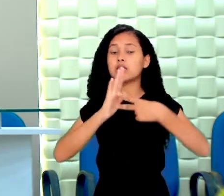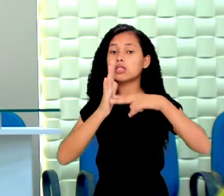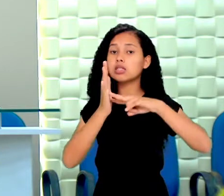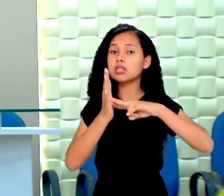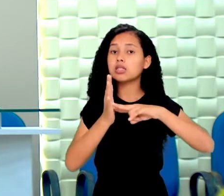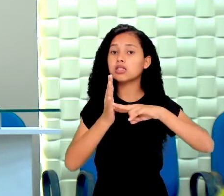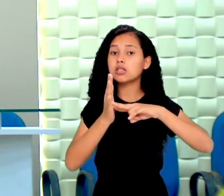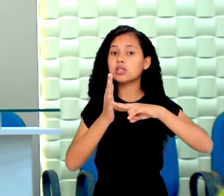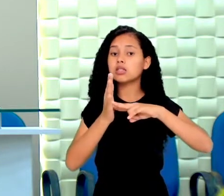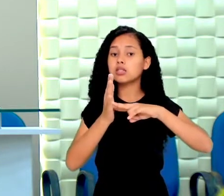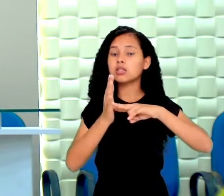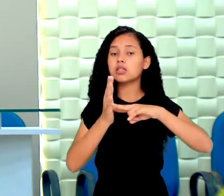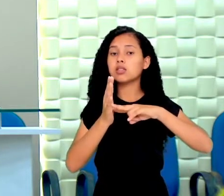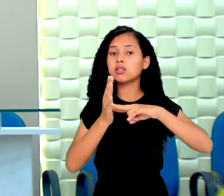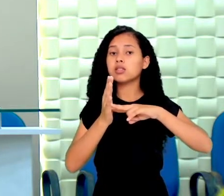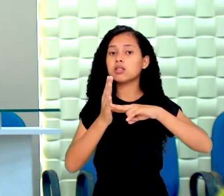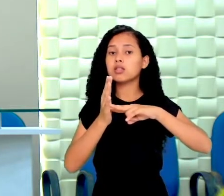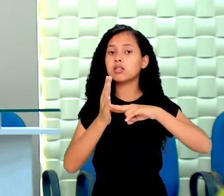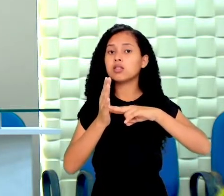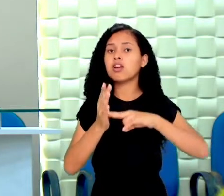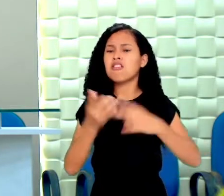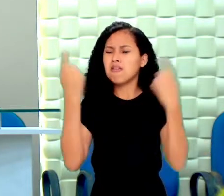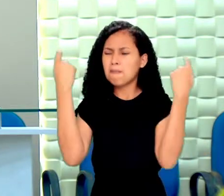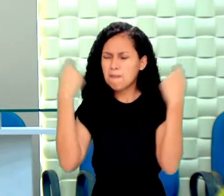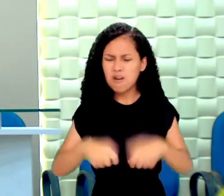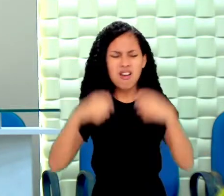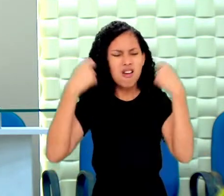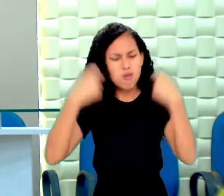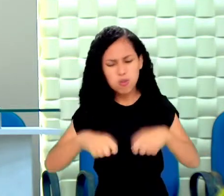significa absolutamente preciso,